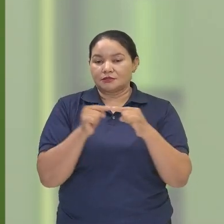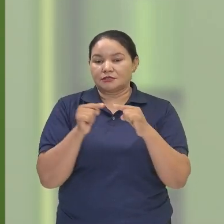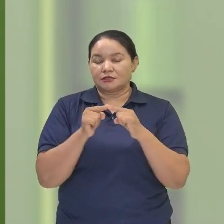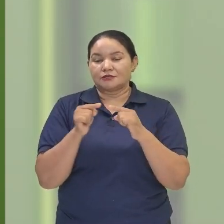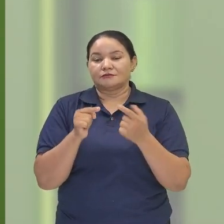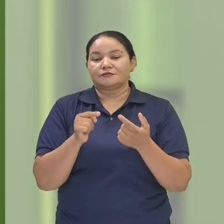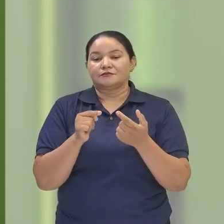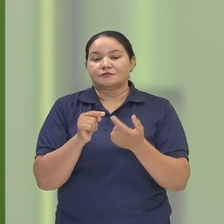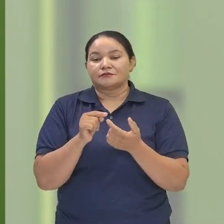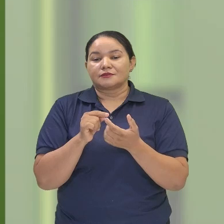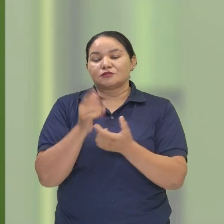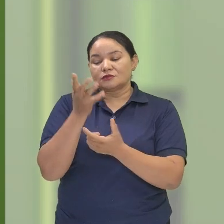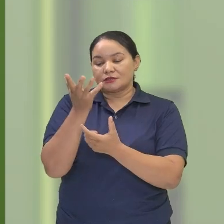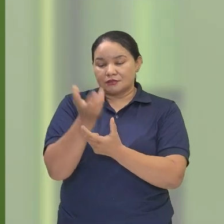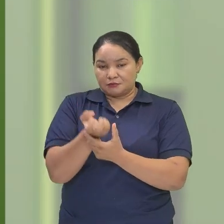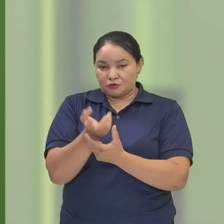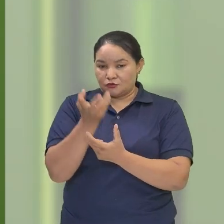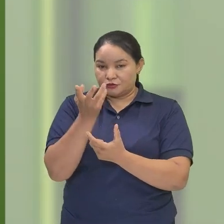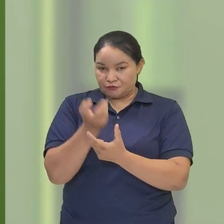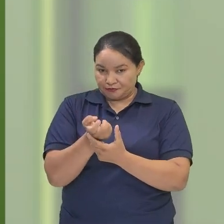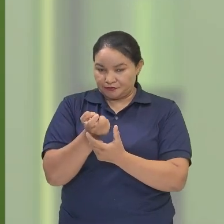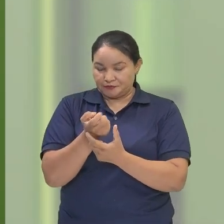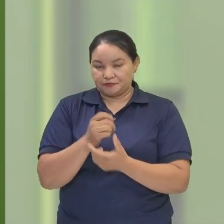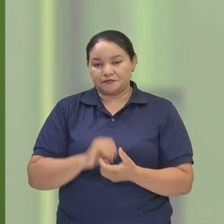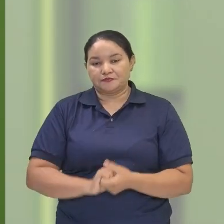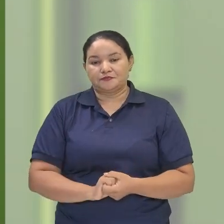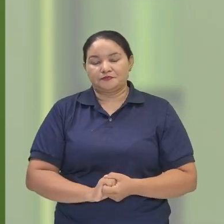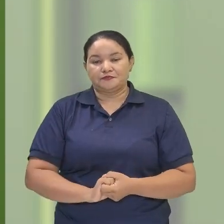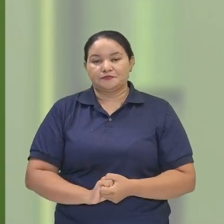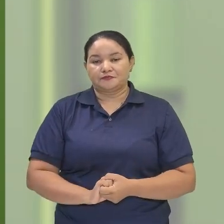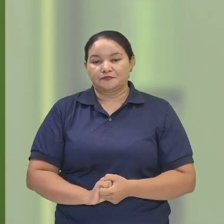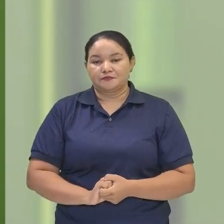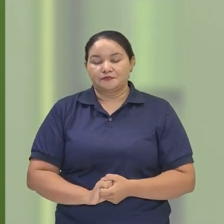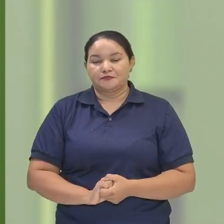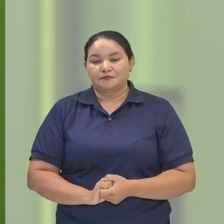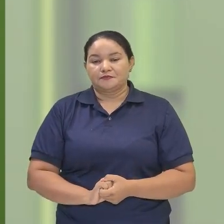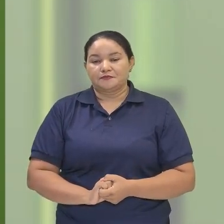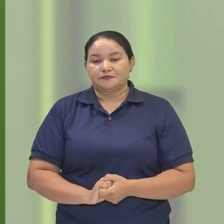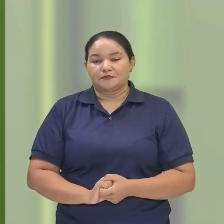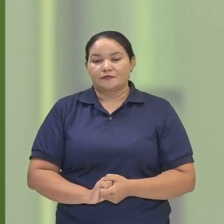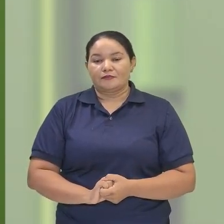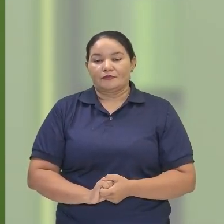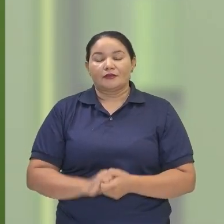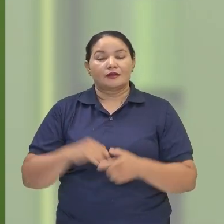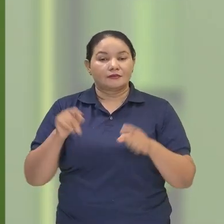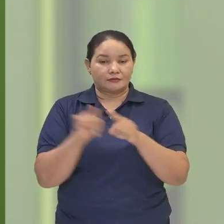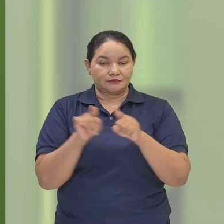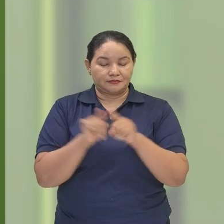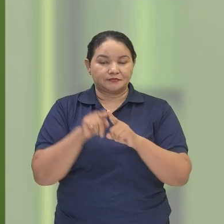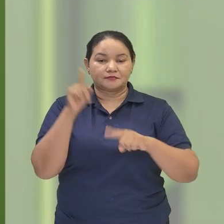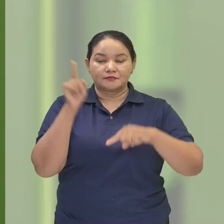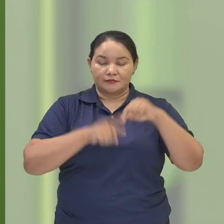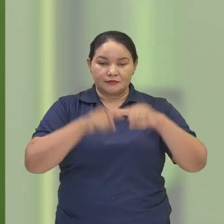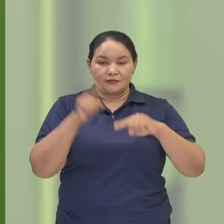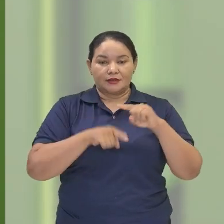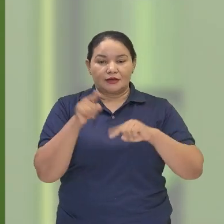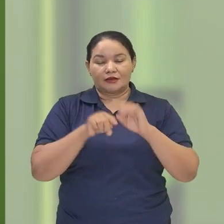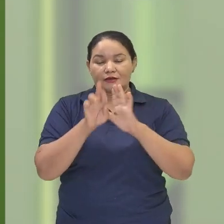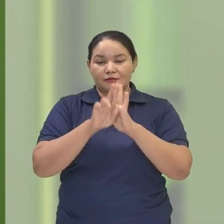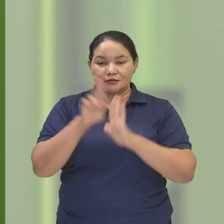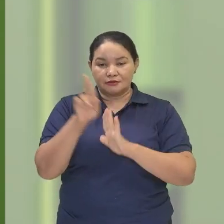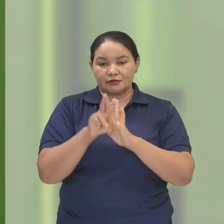não, desculpa, dos receptores. E agora, esses aparelhos também podem ser representados através de um